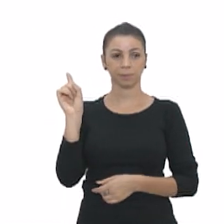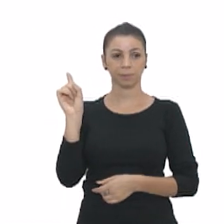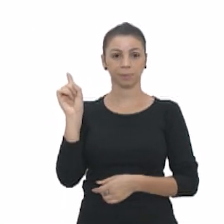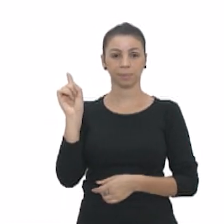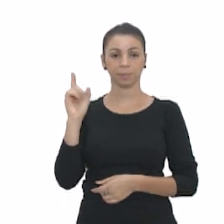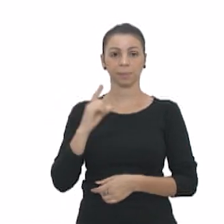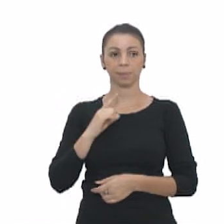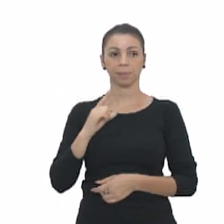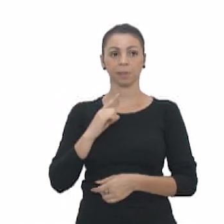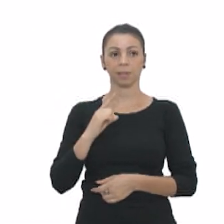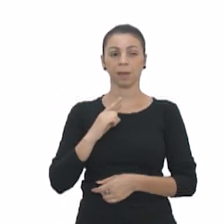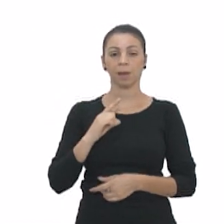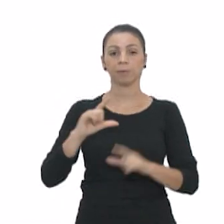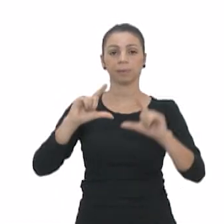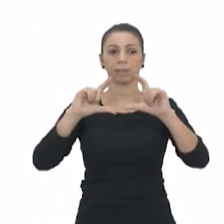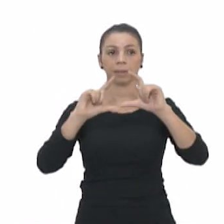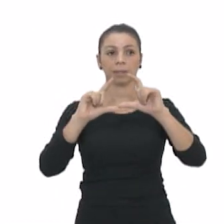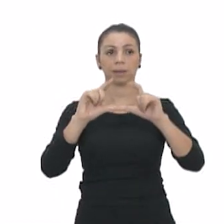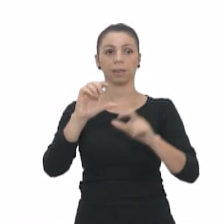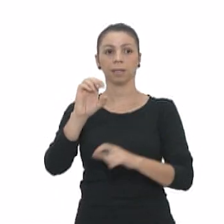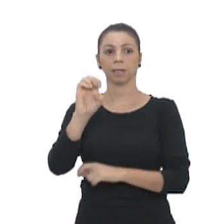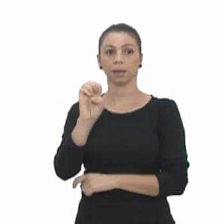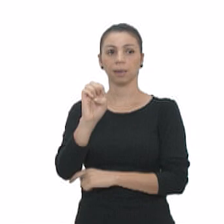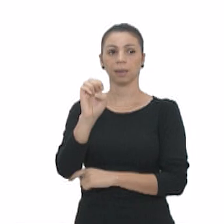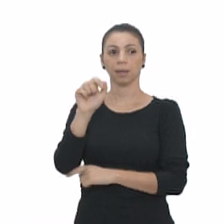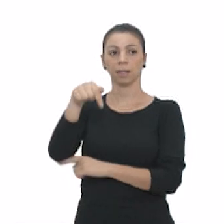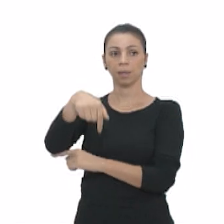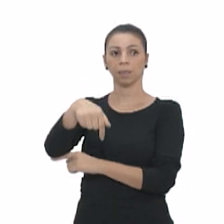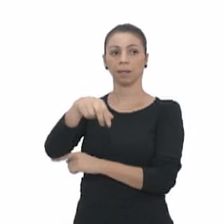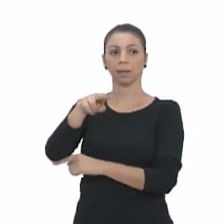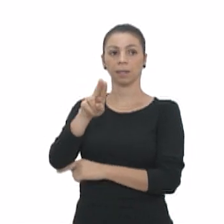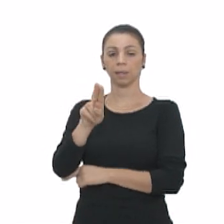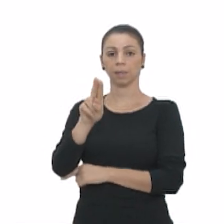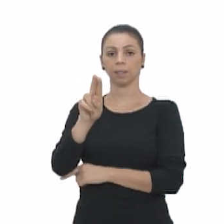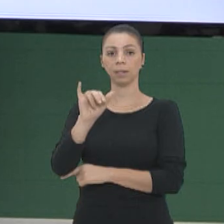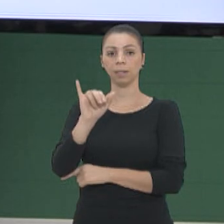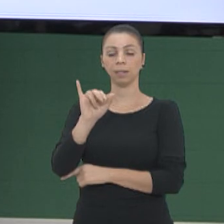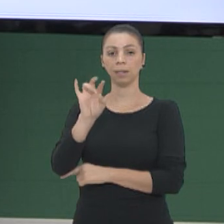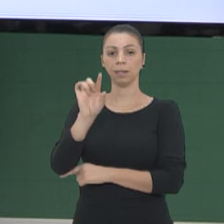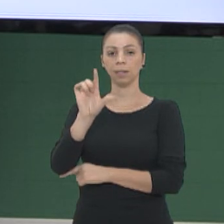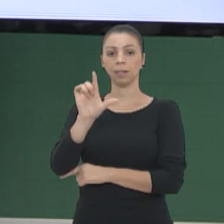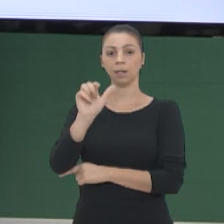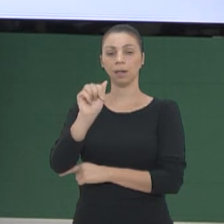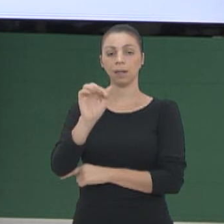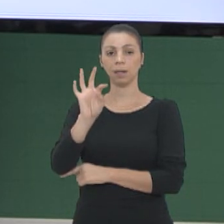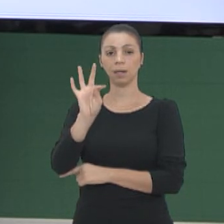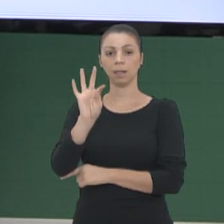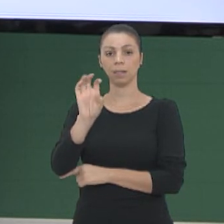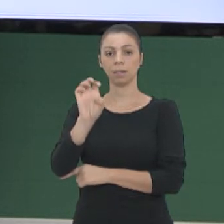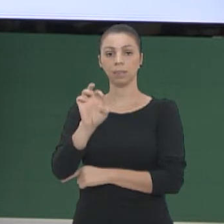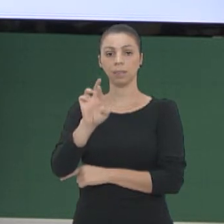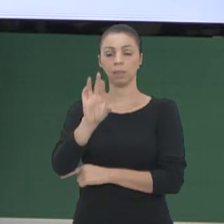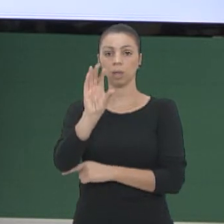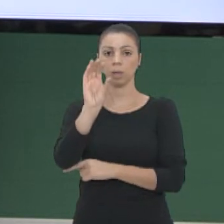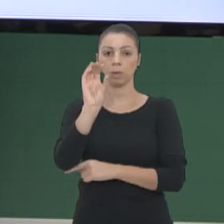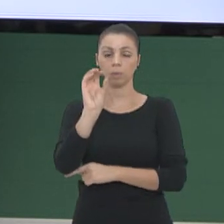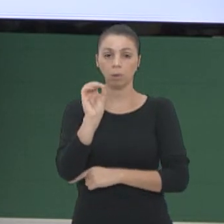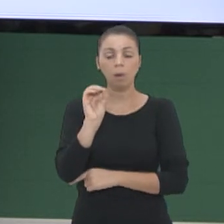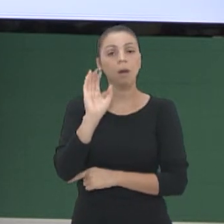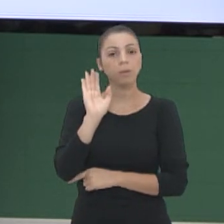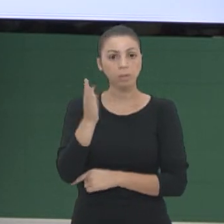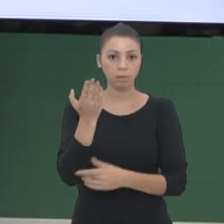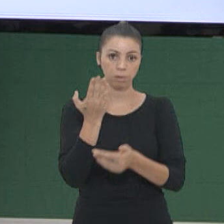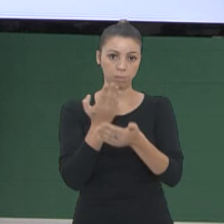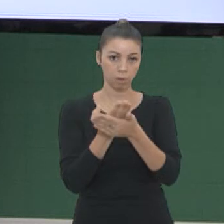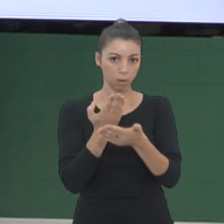que nós já tínhamos visto em aulas passadas. Então, veja, eu sempre vou pegar um exercício de aulas passadas para nós darmos,